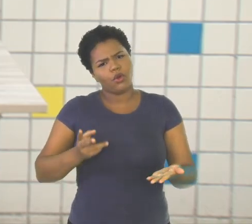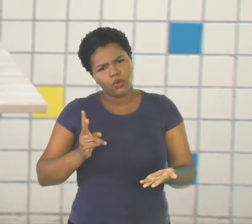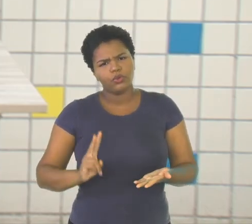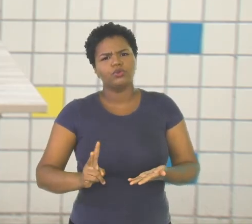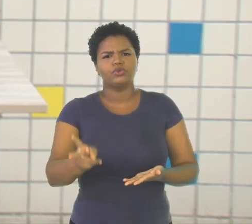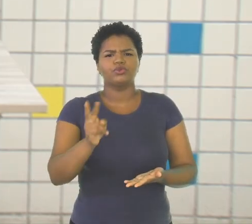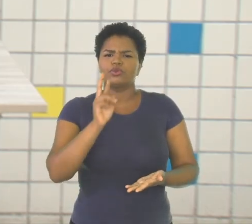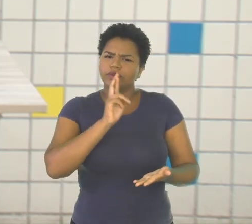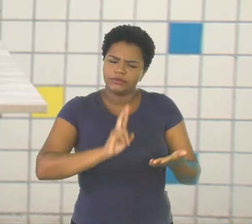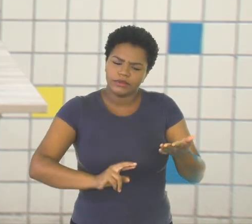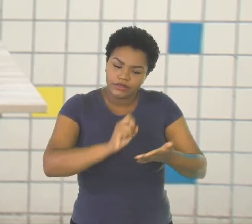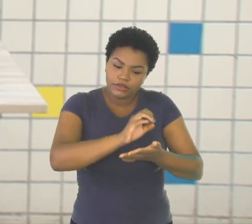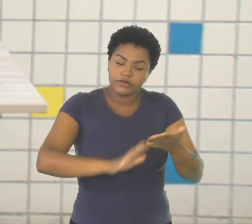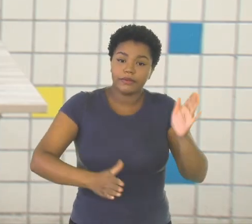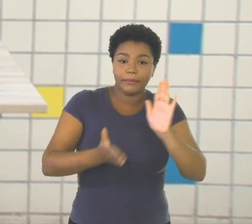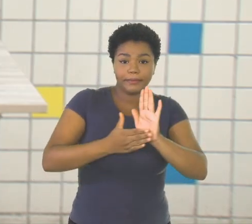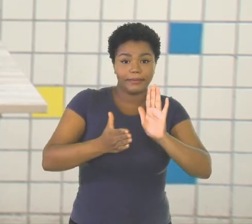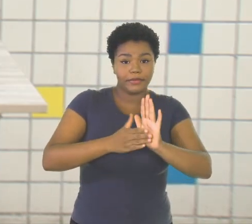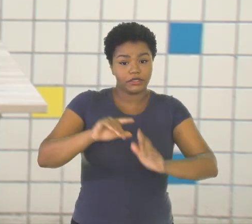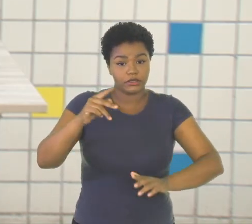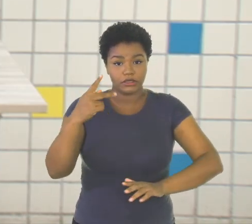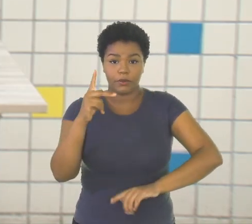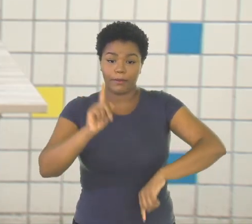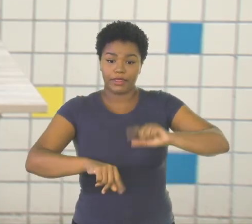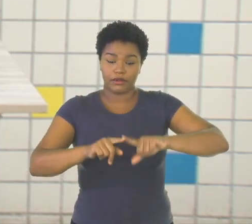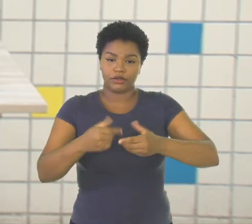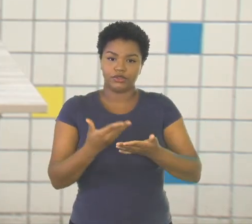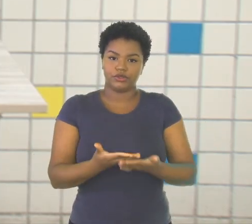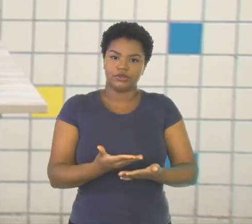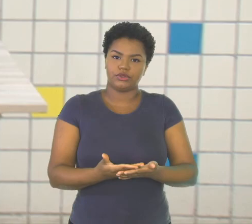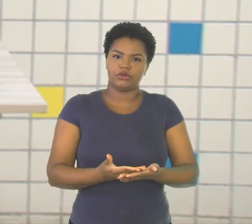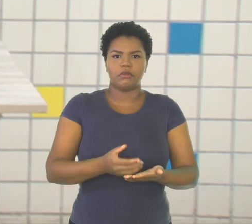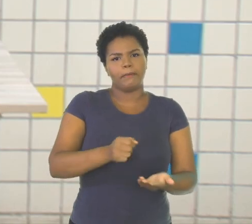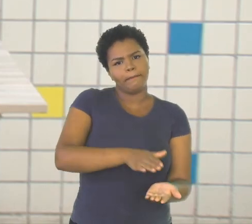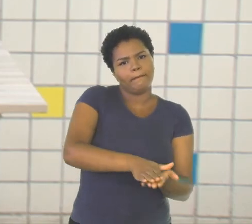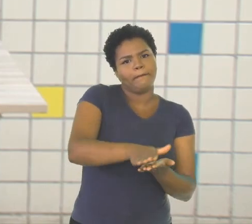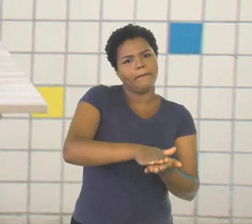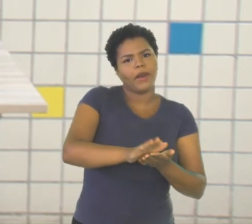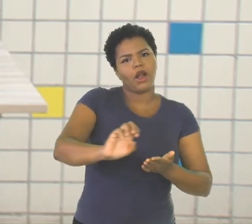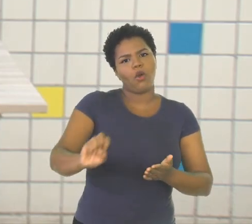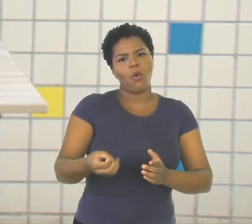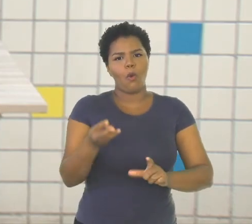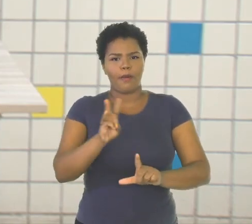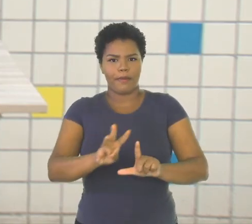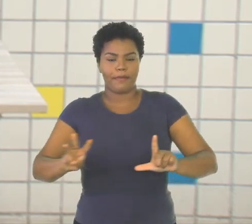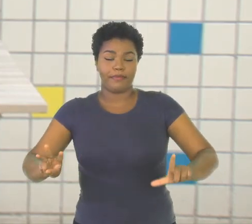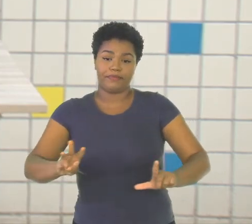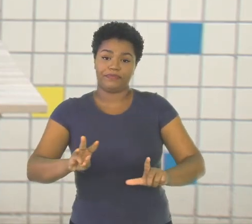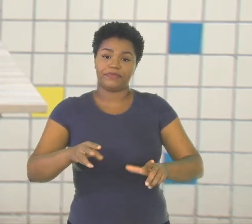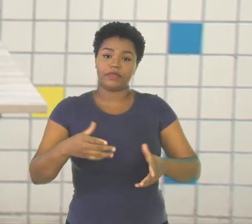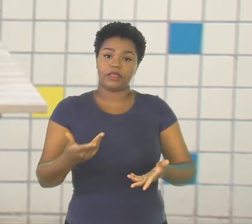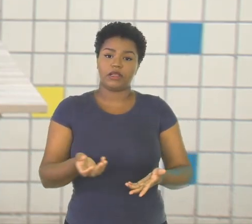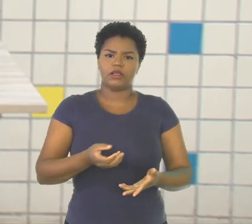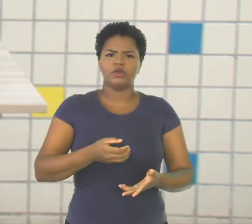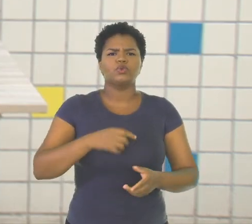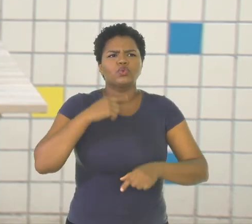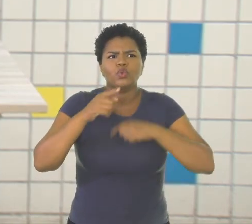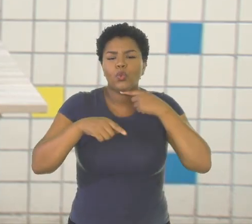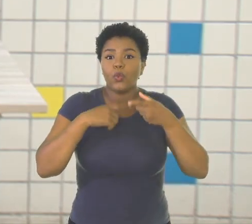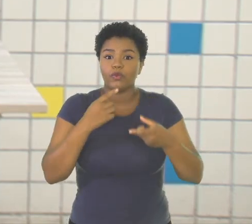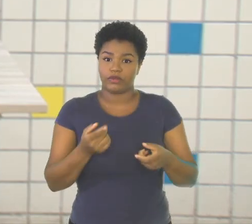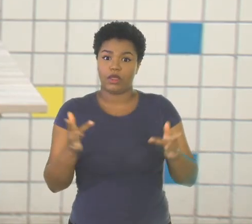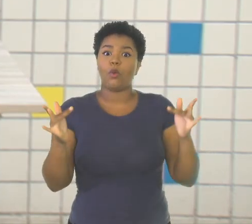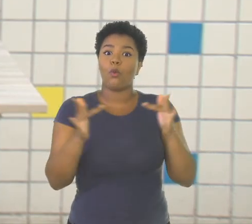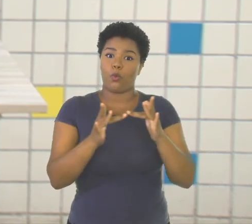as atividades propostas no seu material de estudo, impresso ou lá na plataforma. Surgindo alguma dúvida, entre